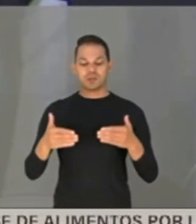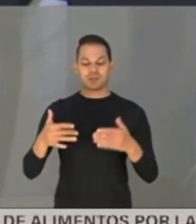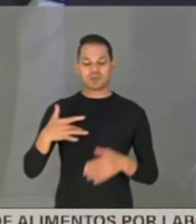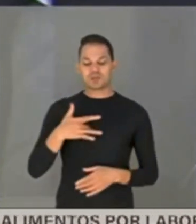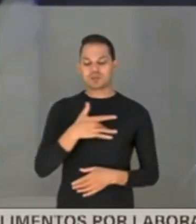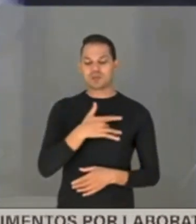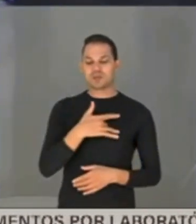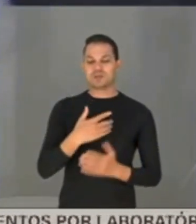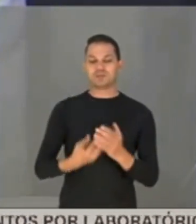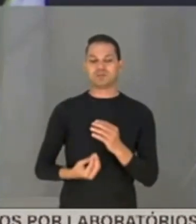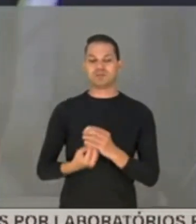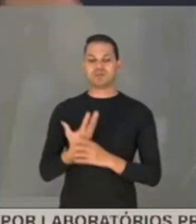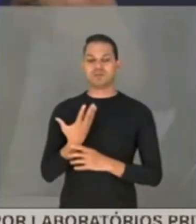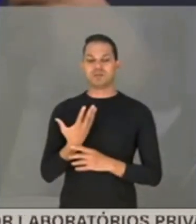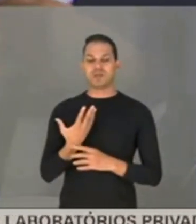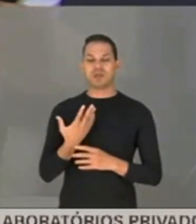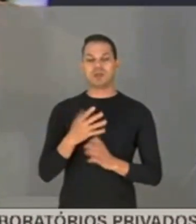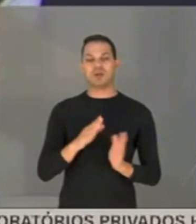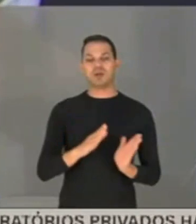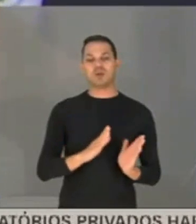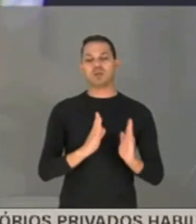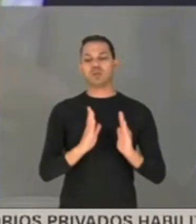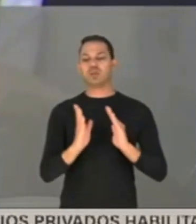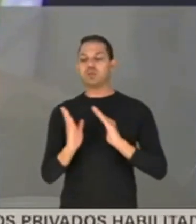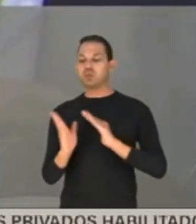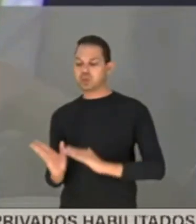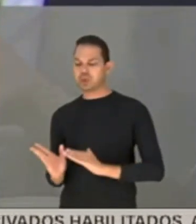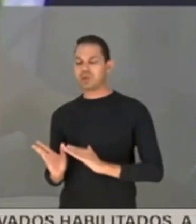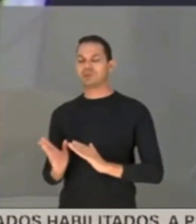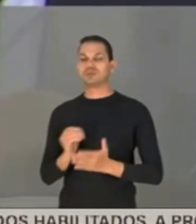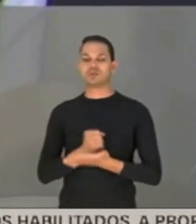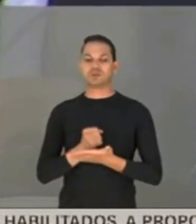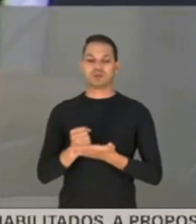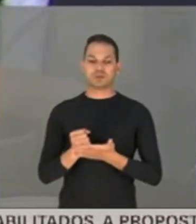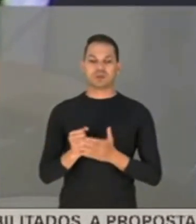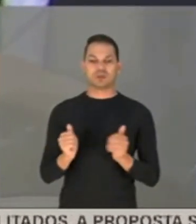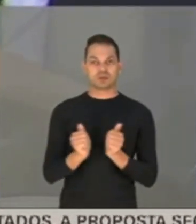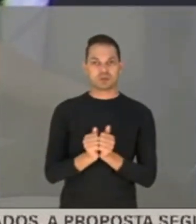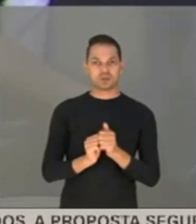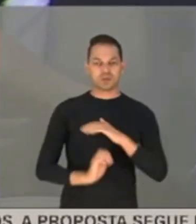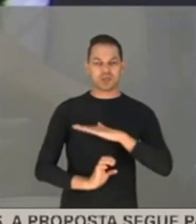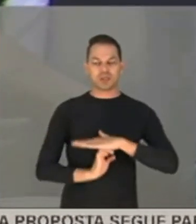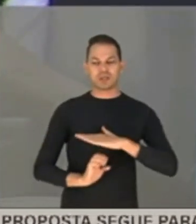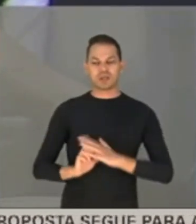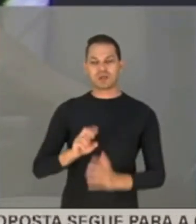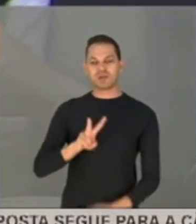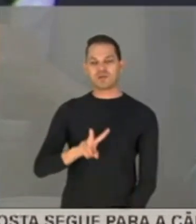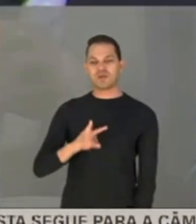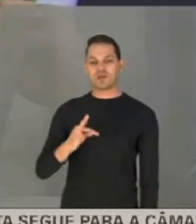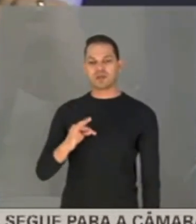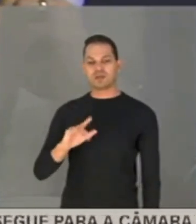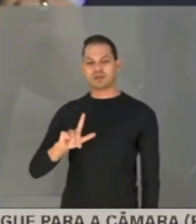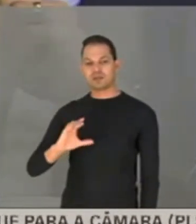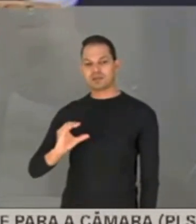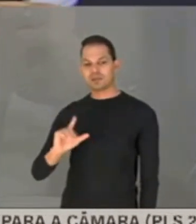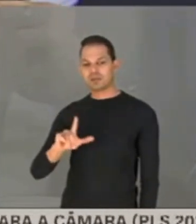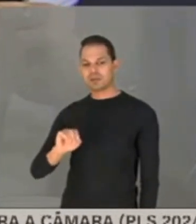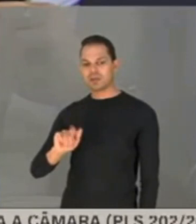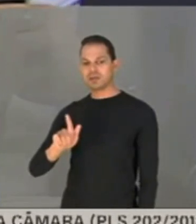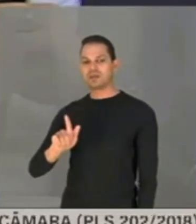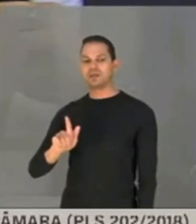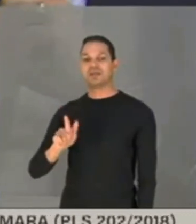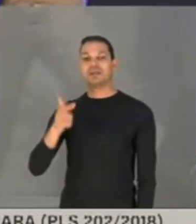promoveu uma prorrogação excepcional do contrato com a VTC-Log. Quando chegou em dezembro de